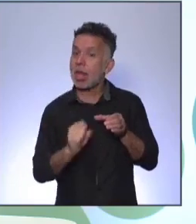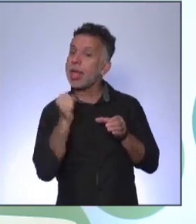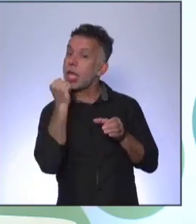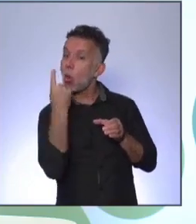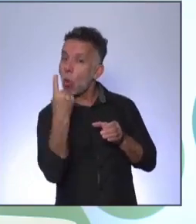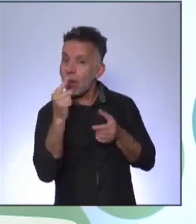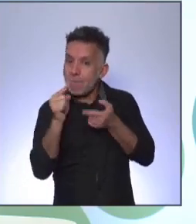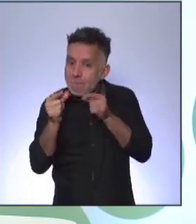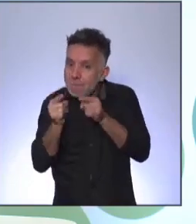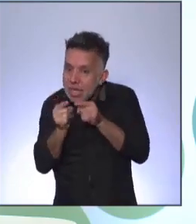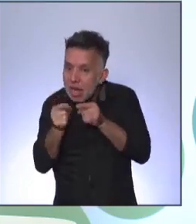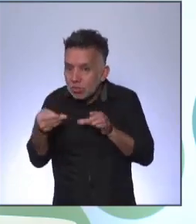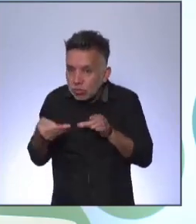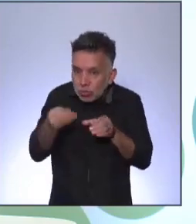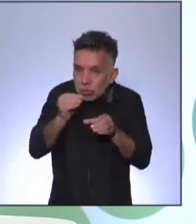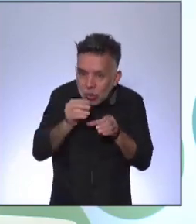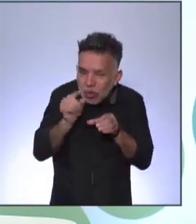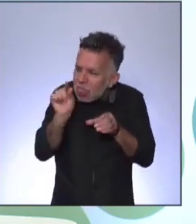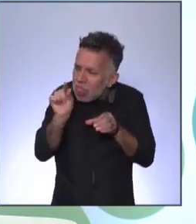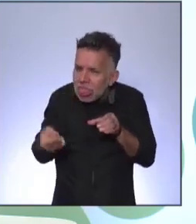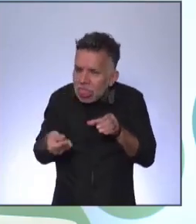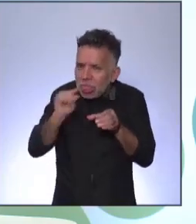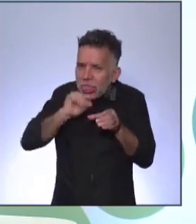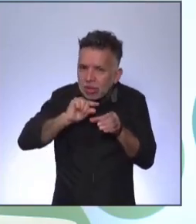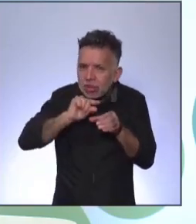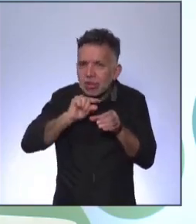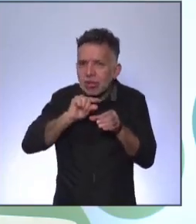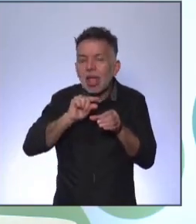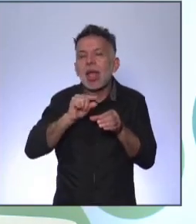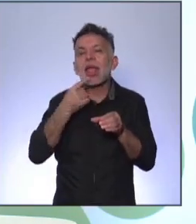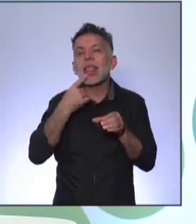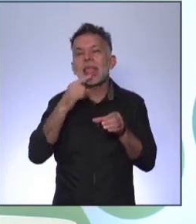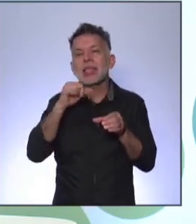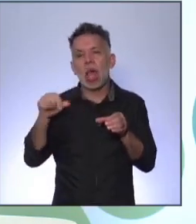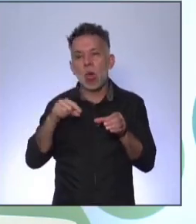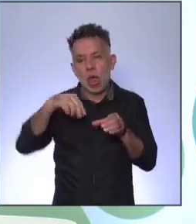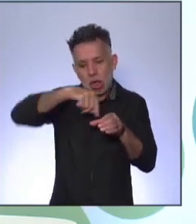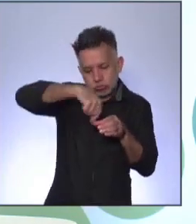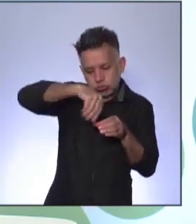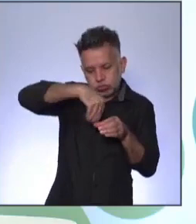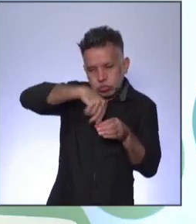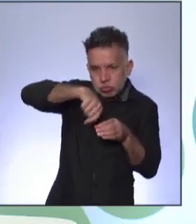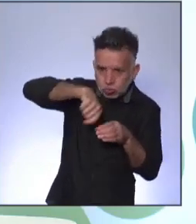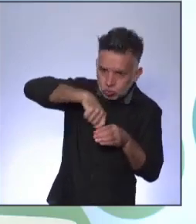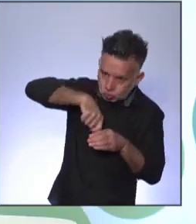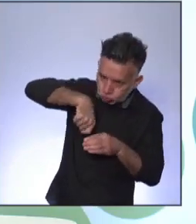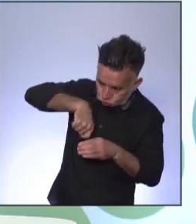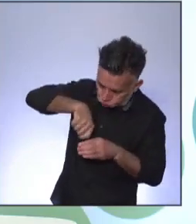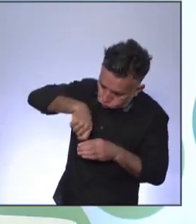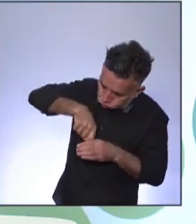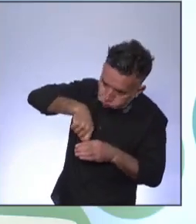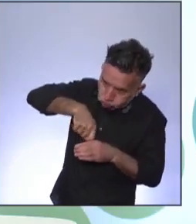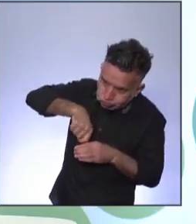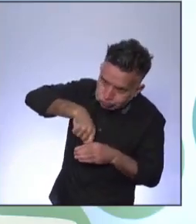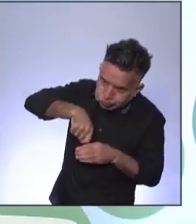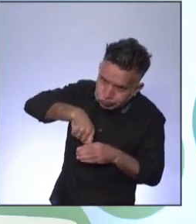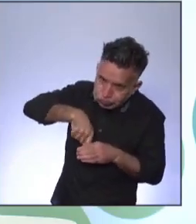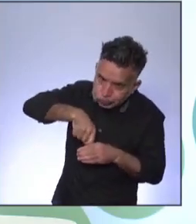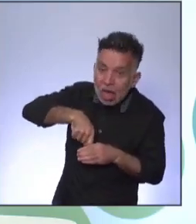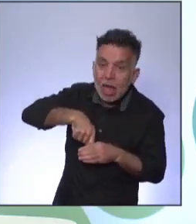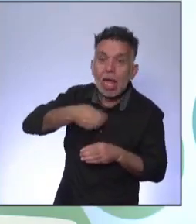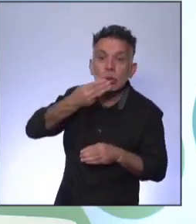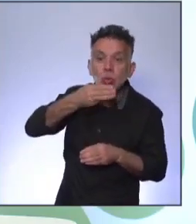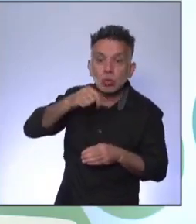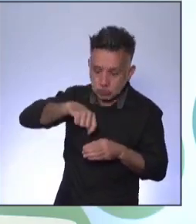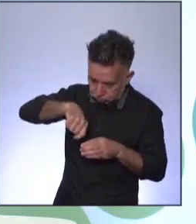sal, tá? Então, aí mistura. Então, misture na água essa quantidade de sal e açúcar e misture. Vocês vão